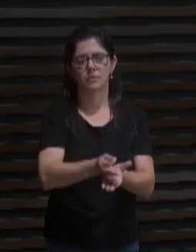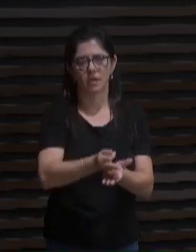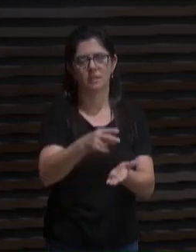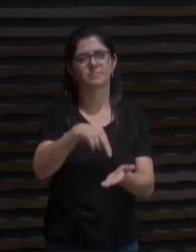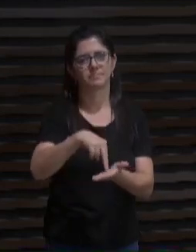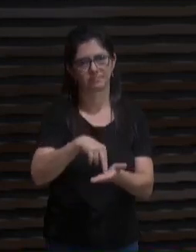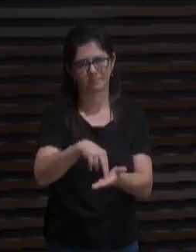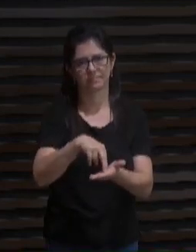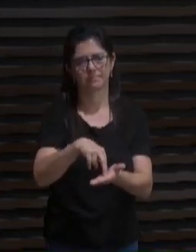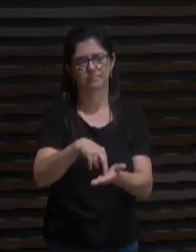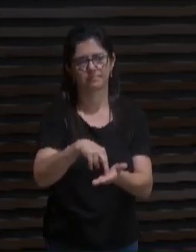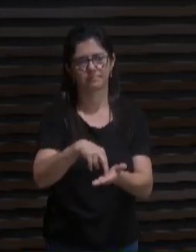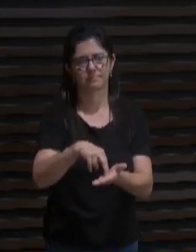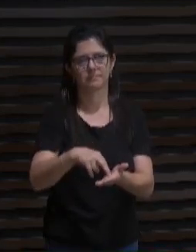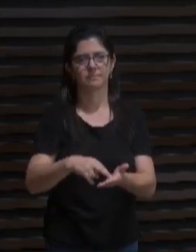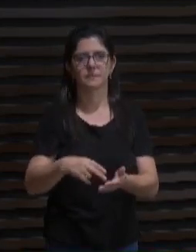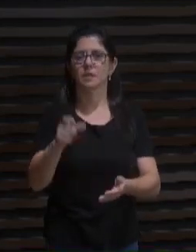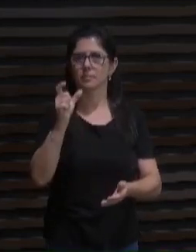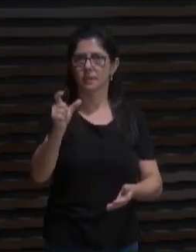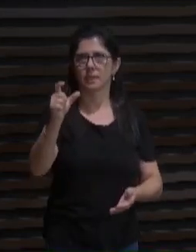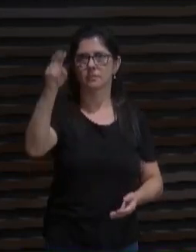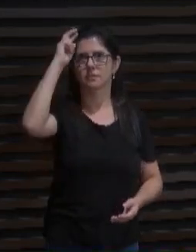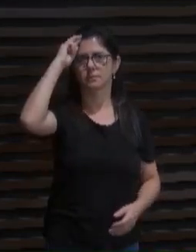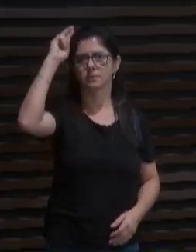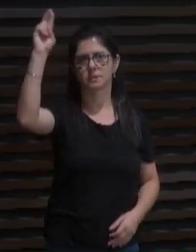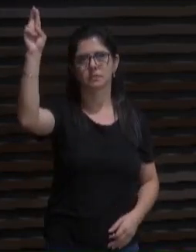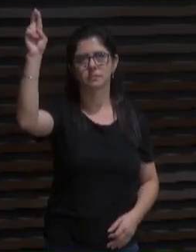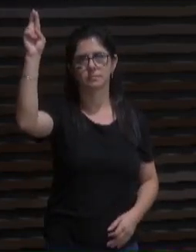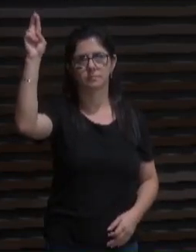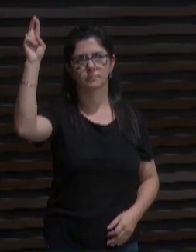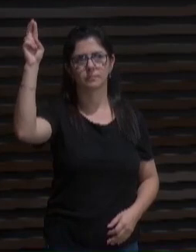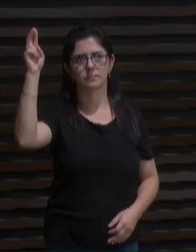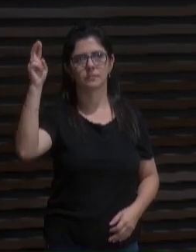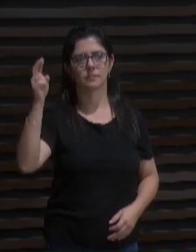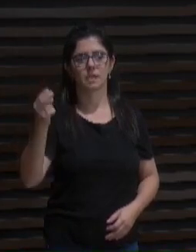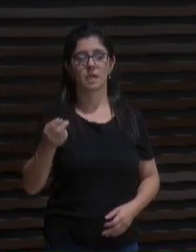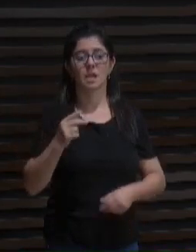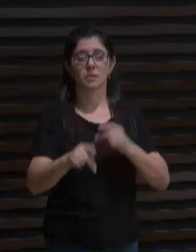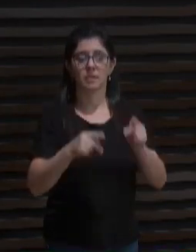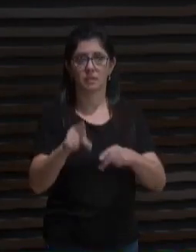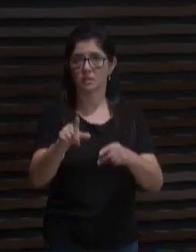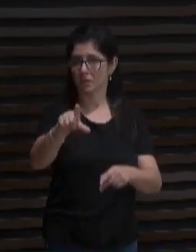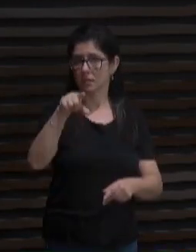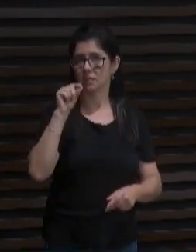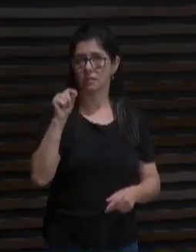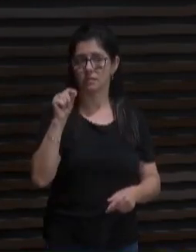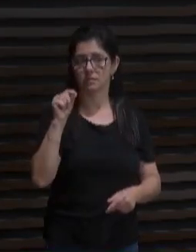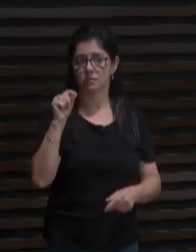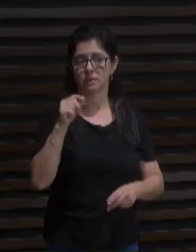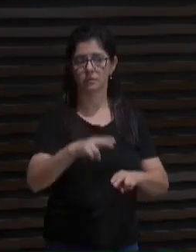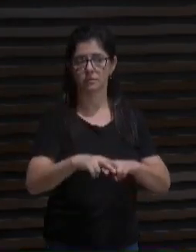inabalável na palavra, no Senhor. Eram eleitos, escolhidos por